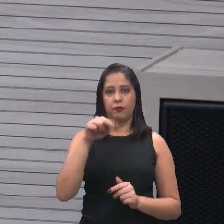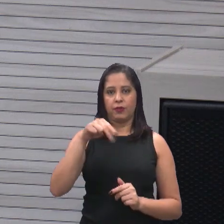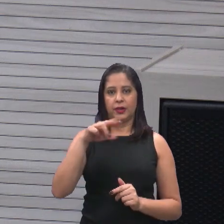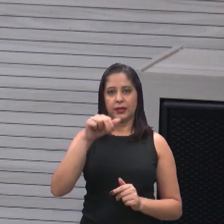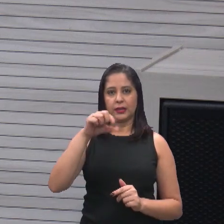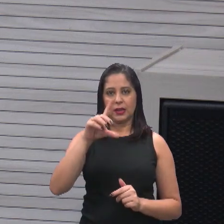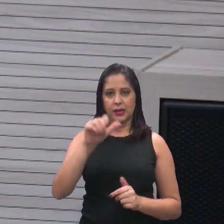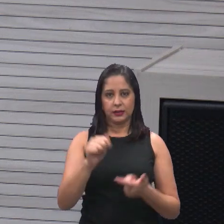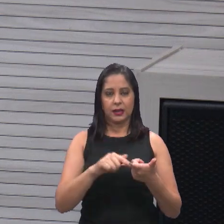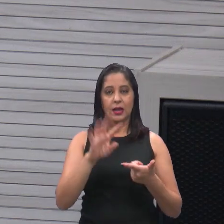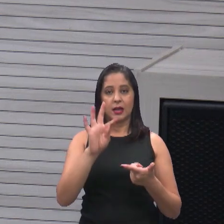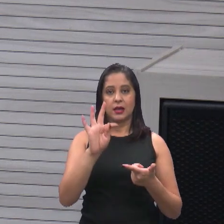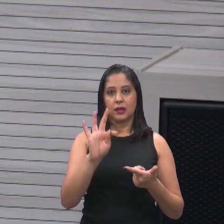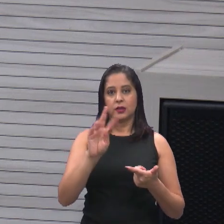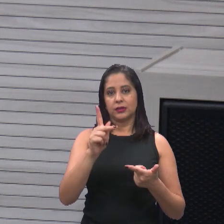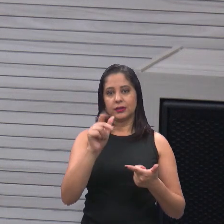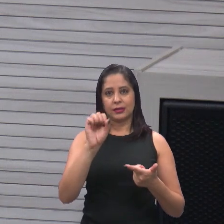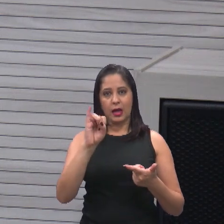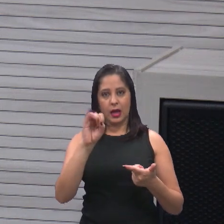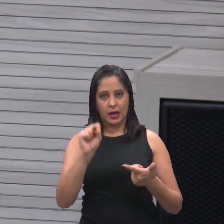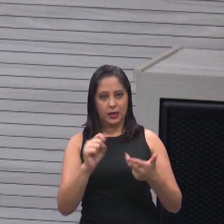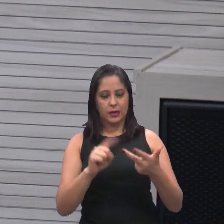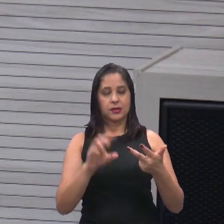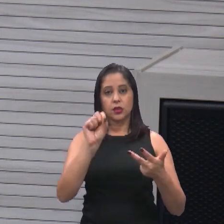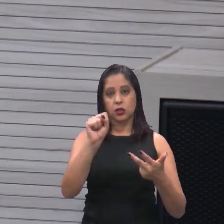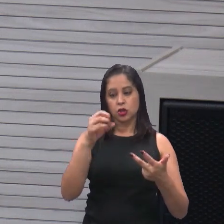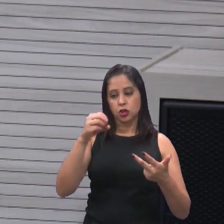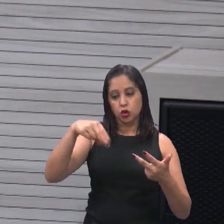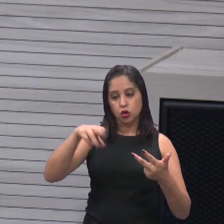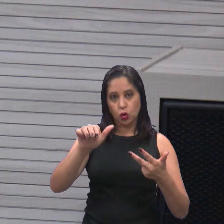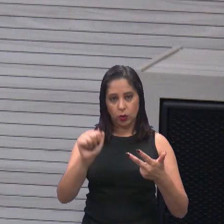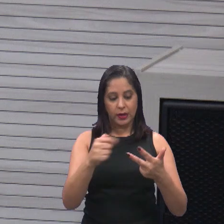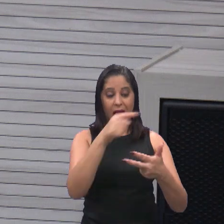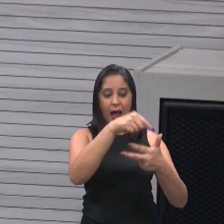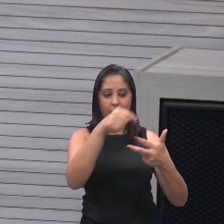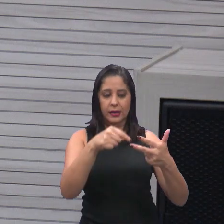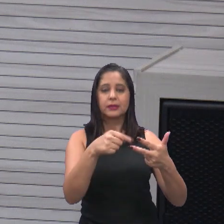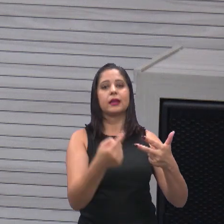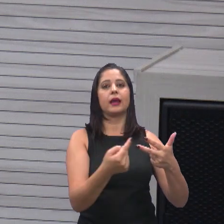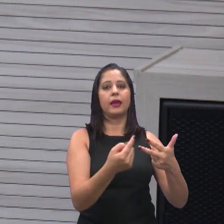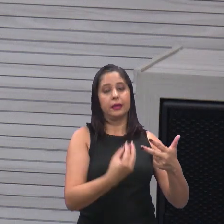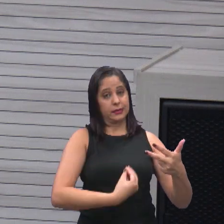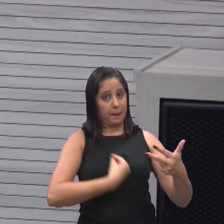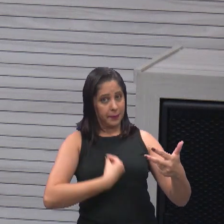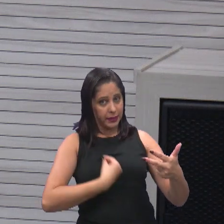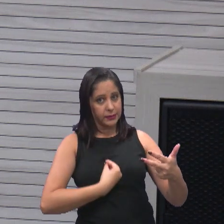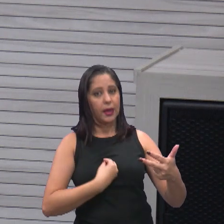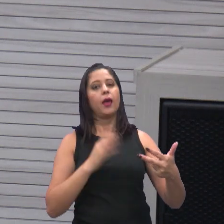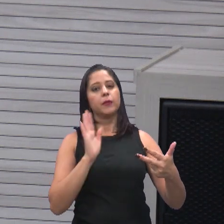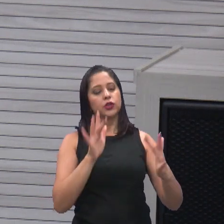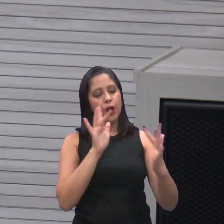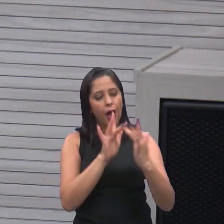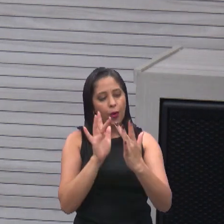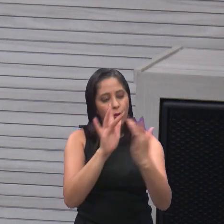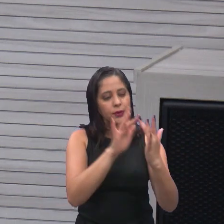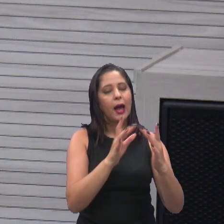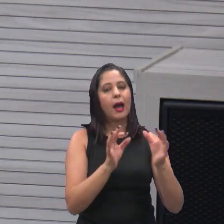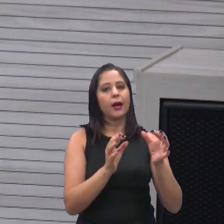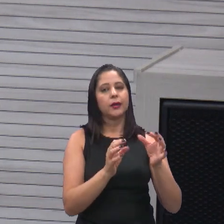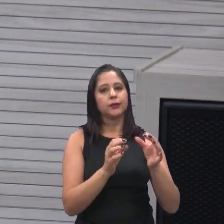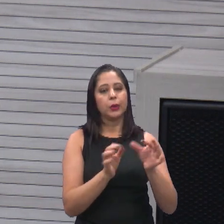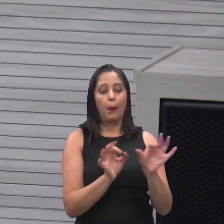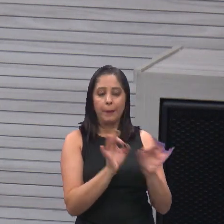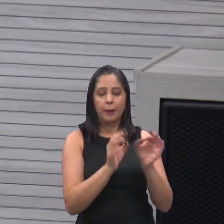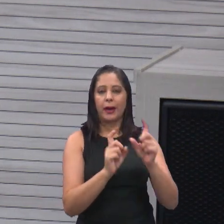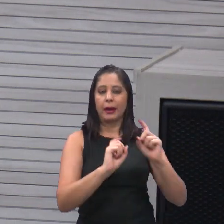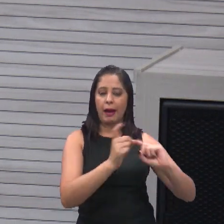e a Sônia vieram trazer algumas demandas aqui para nós. Nós estamos em contato com eles, vamos fazer essas reuniões. Eles já